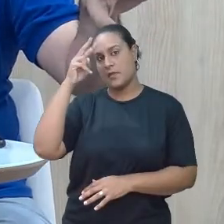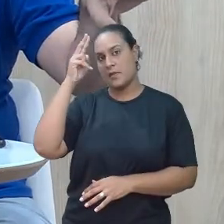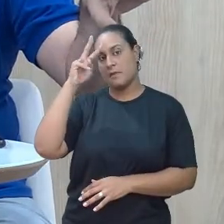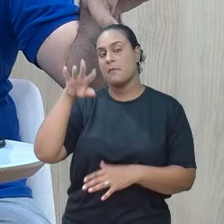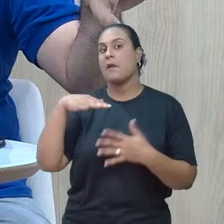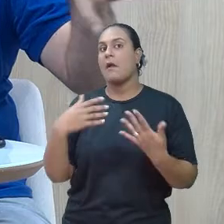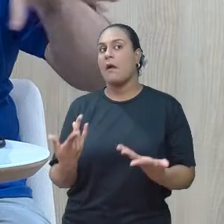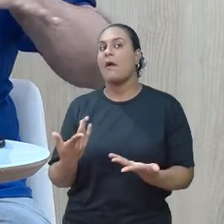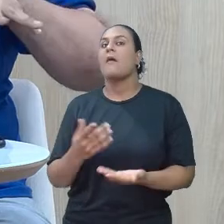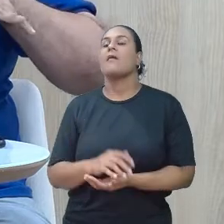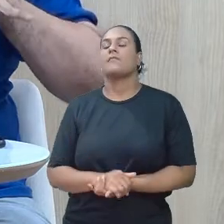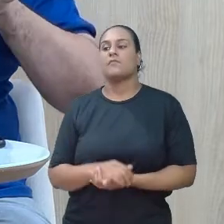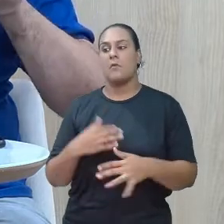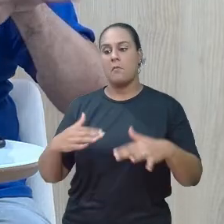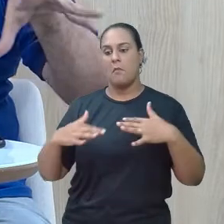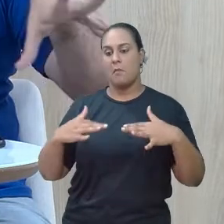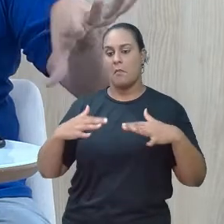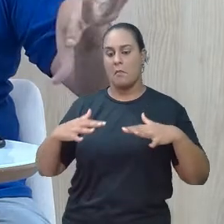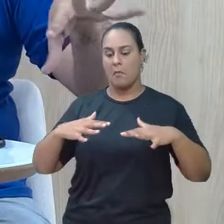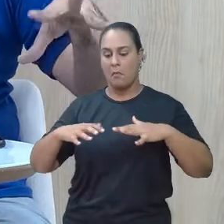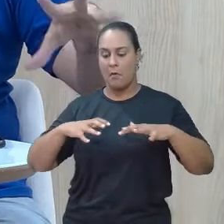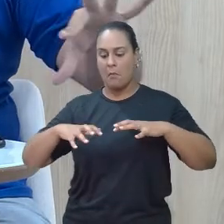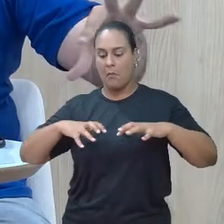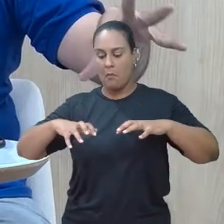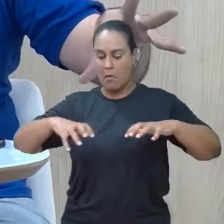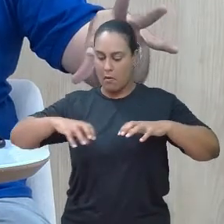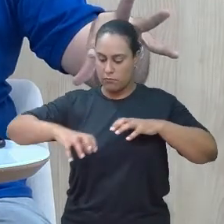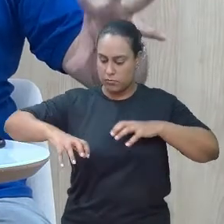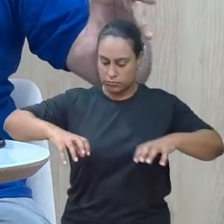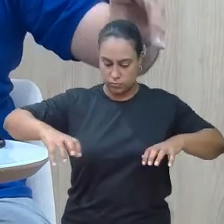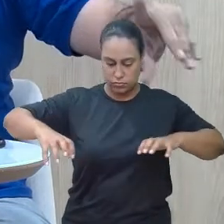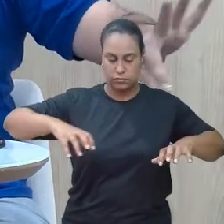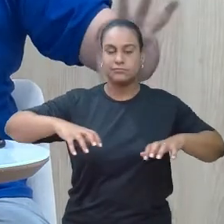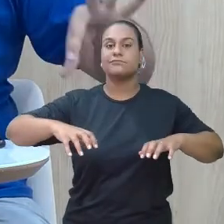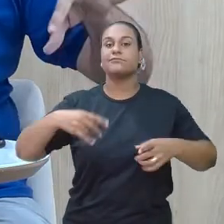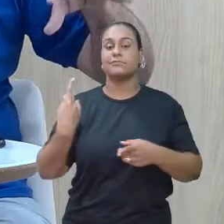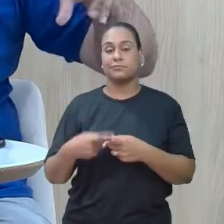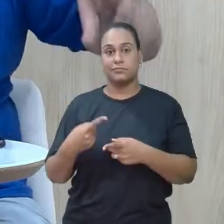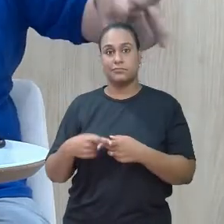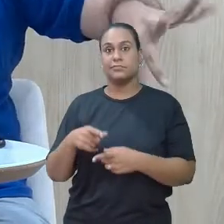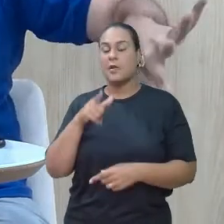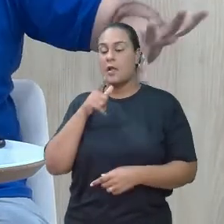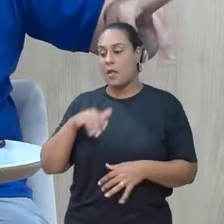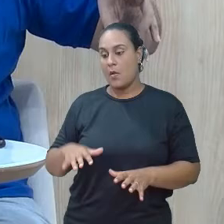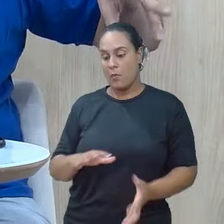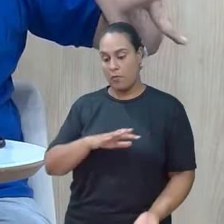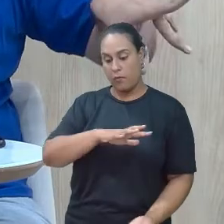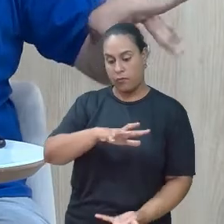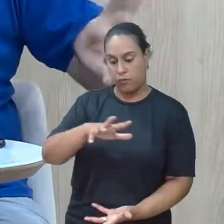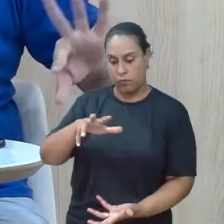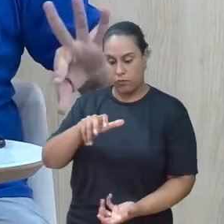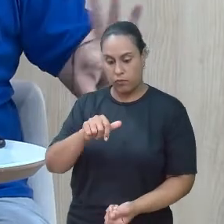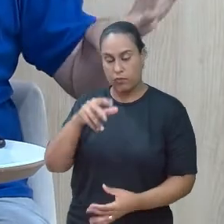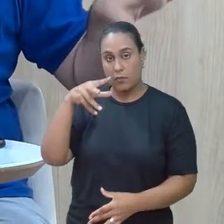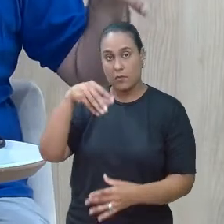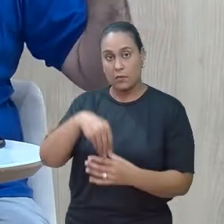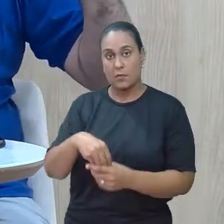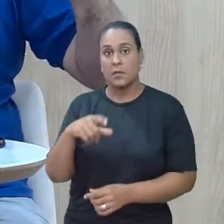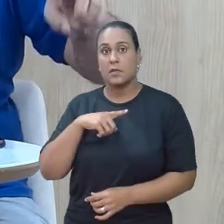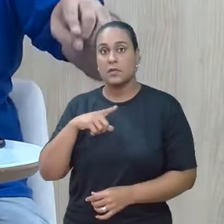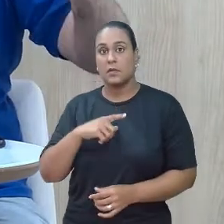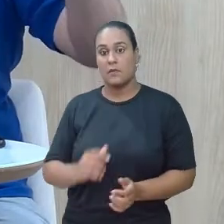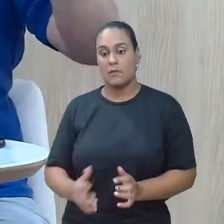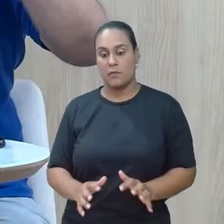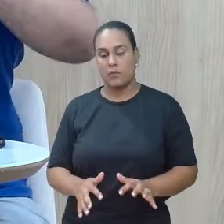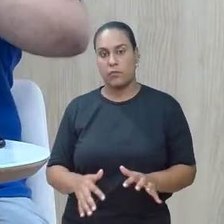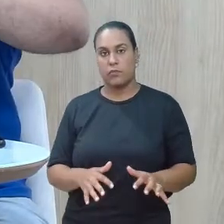Deriva continental, né? As placas começaram a se mover, porque lá no manto a gente tem uma coisinha chamada do que? Corrente